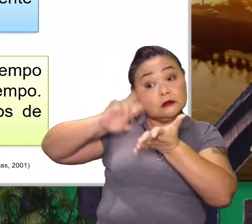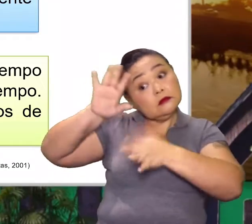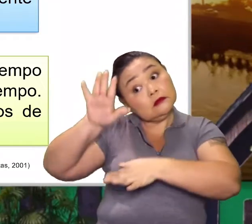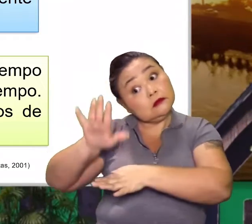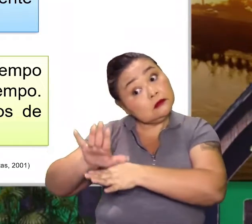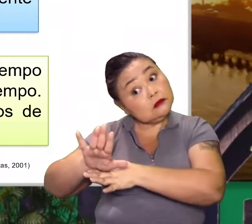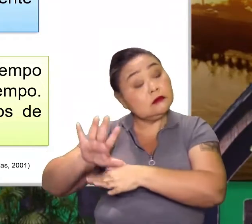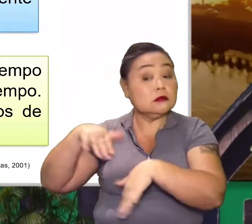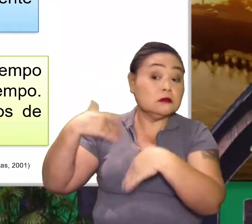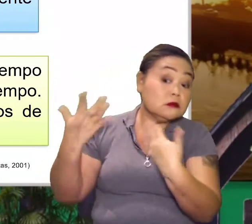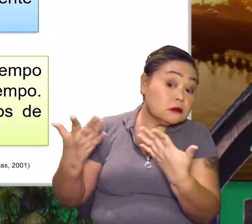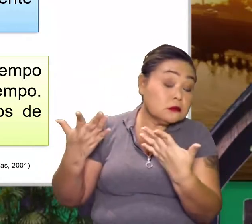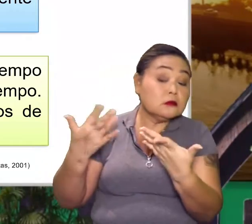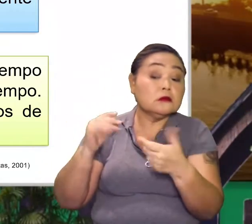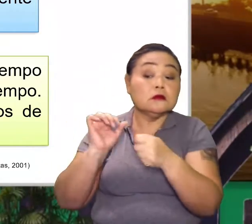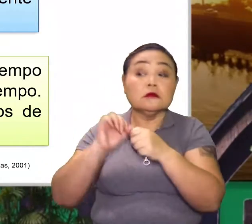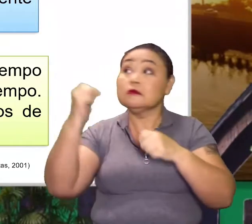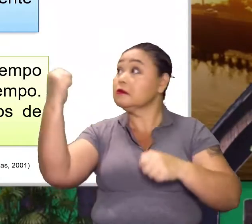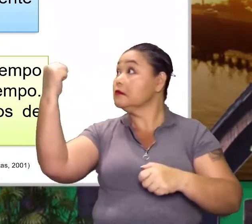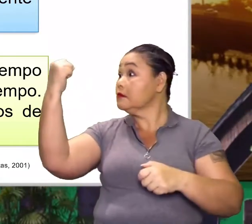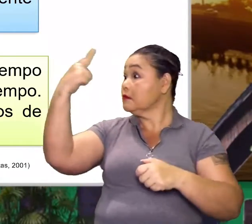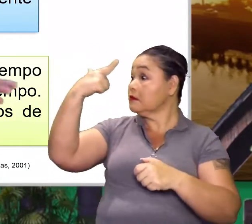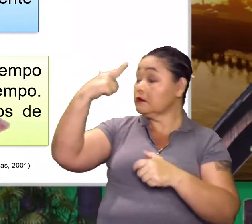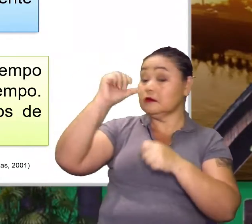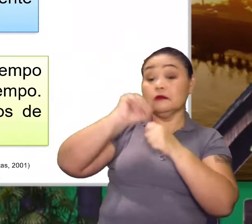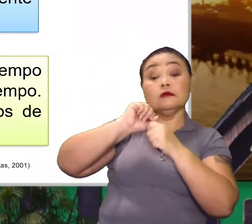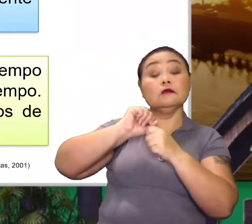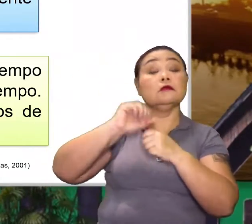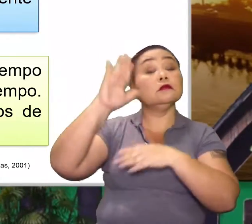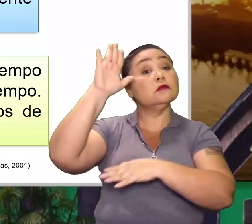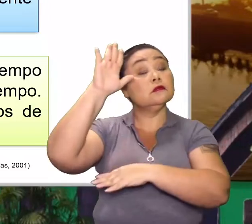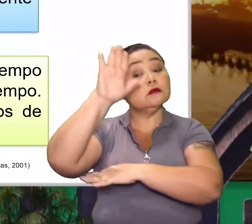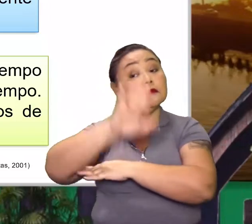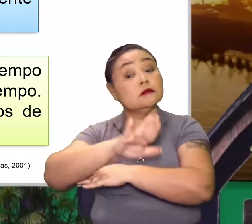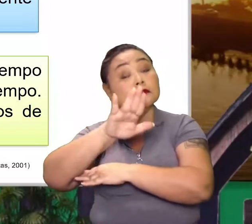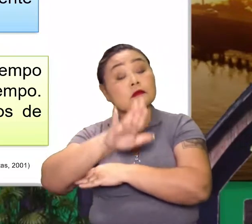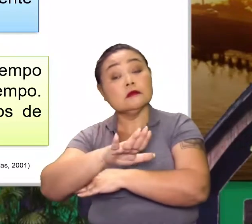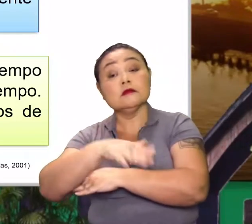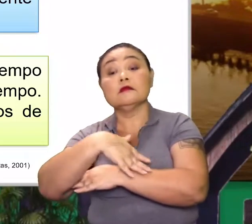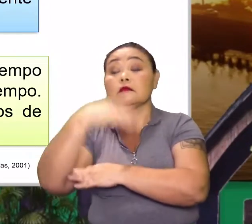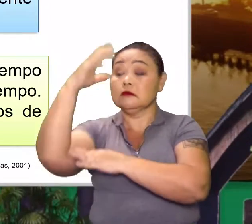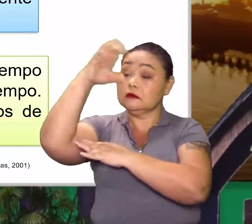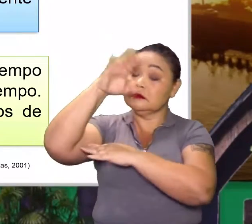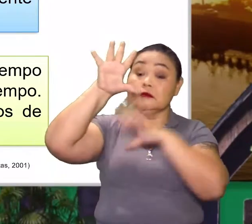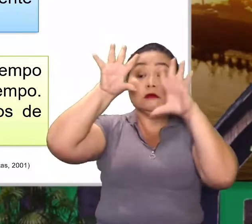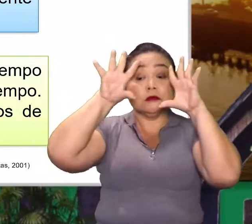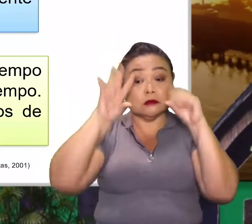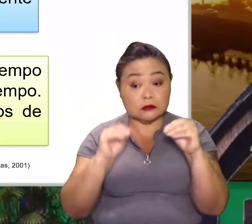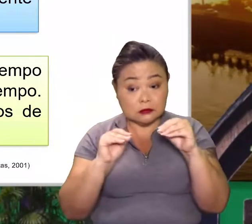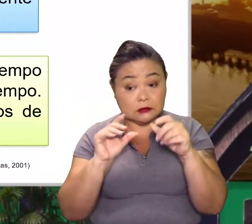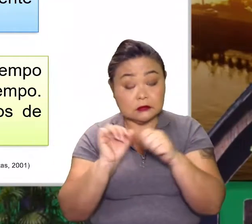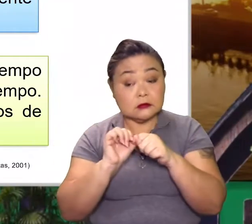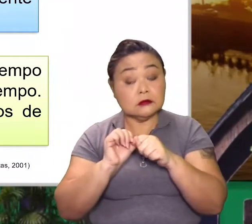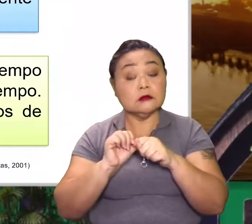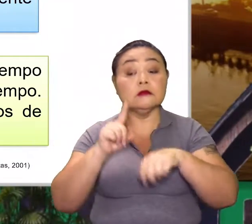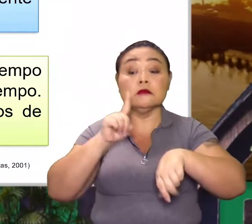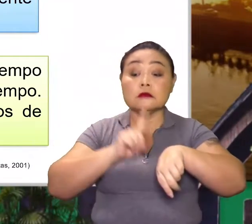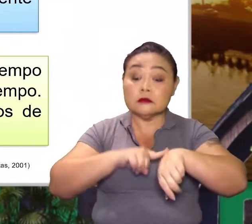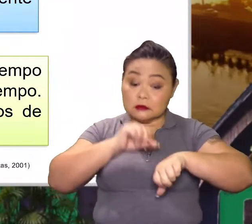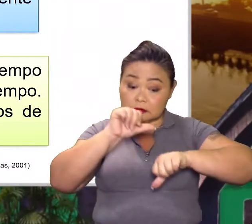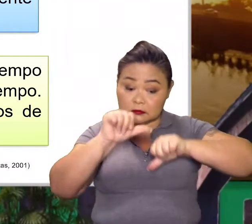manhã ou à tarde, está ensolarado pela parte da tarde, está chovendo à noite. Então, o